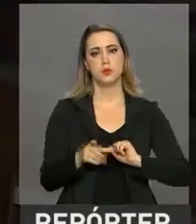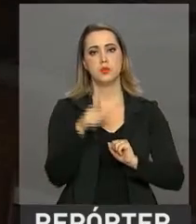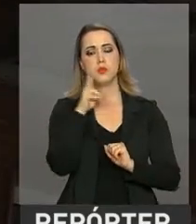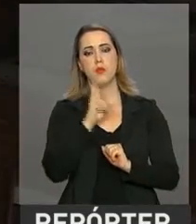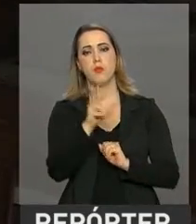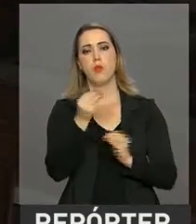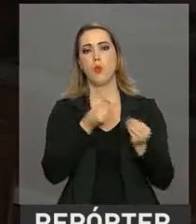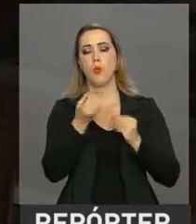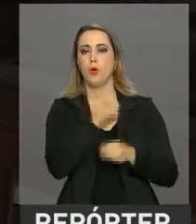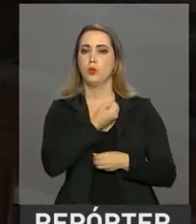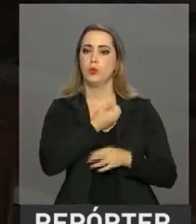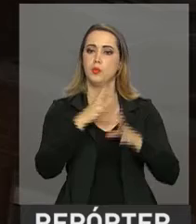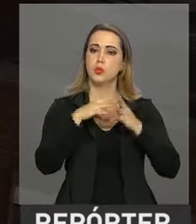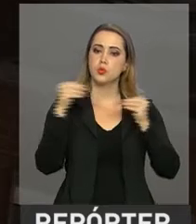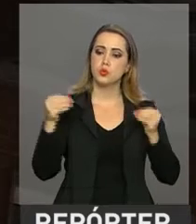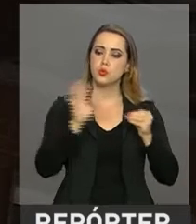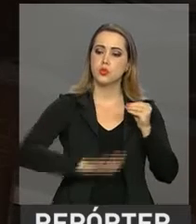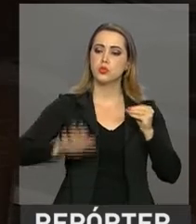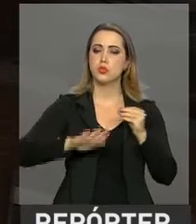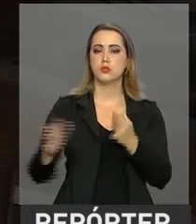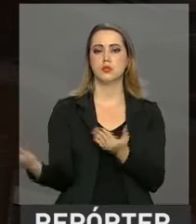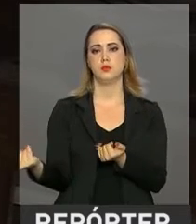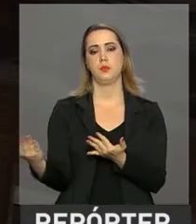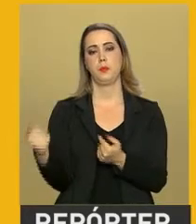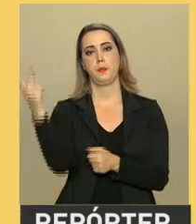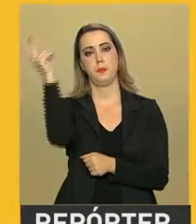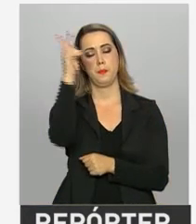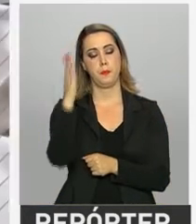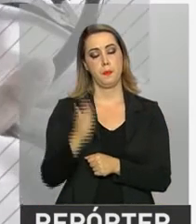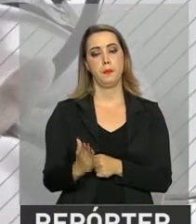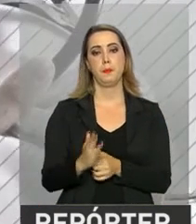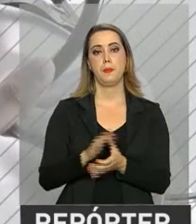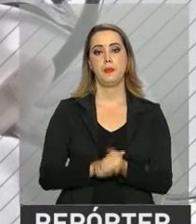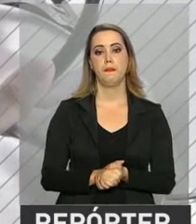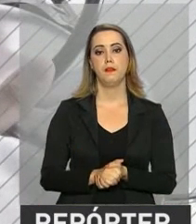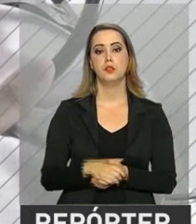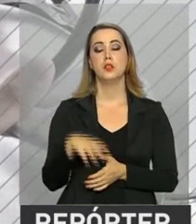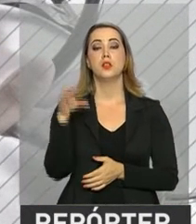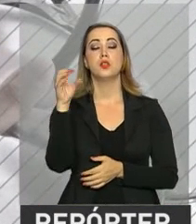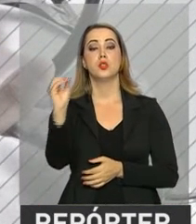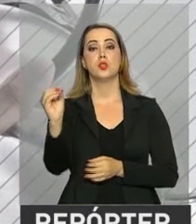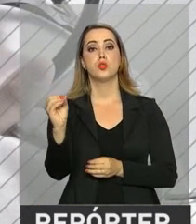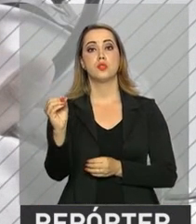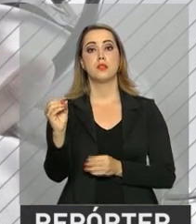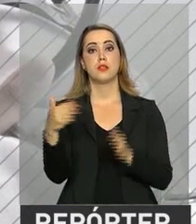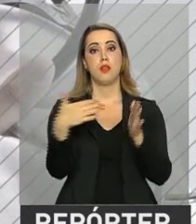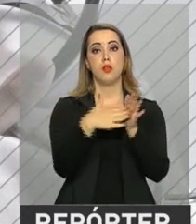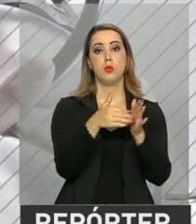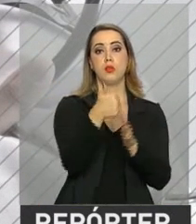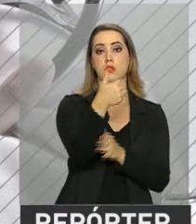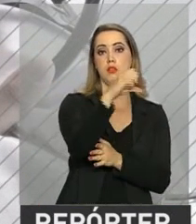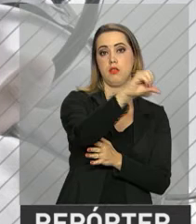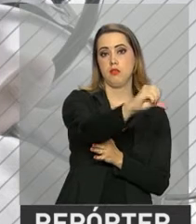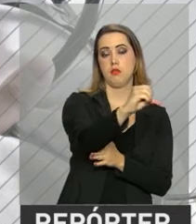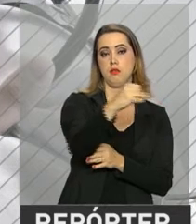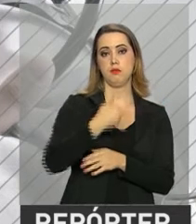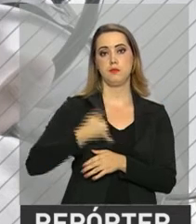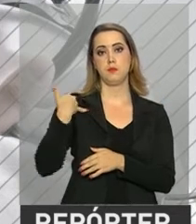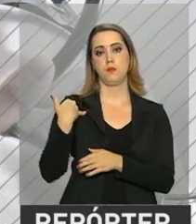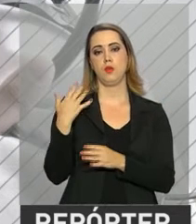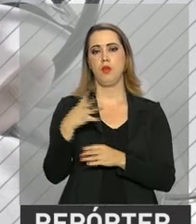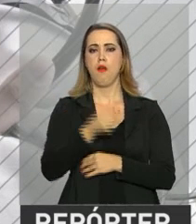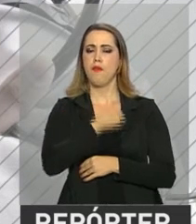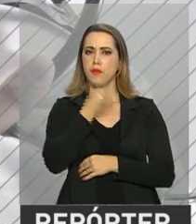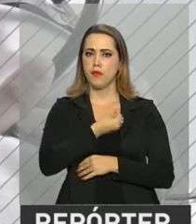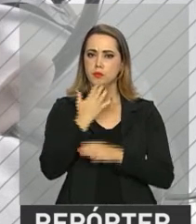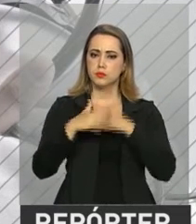cura para o câncer em crianças e adolescentes no país. Na faixa etária de 0 a 19 anos, a taxa de sobrevida é